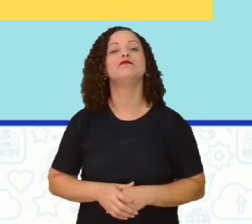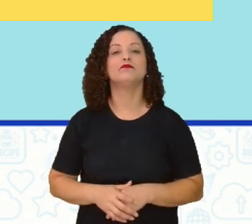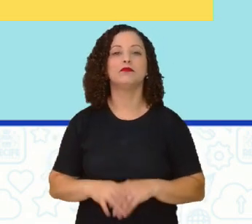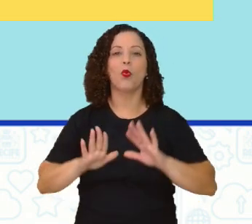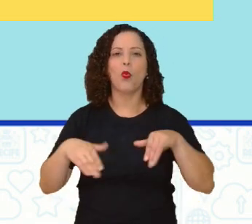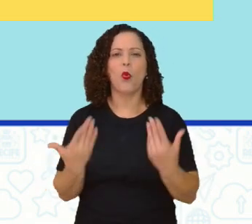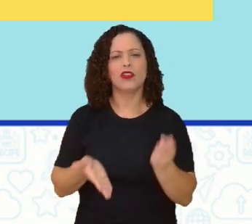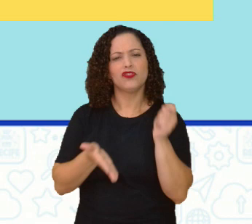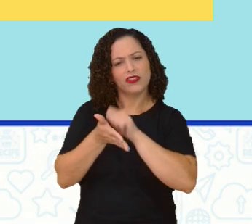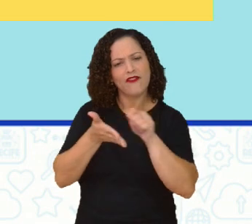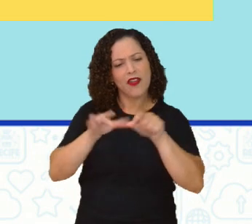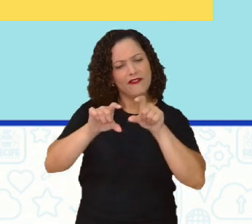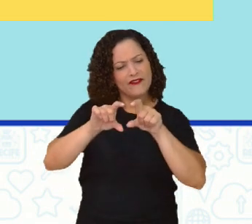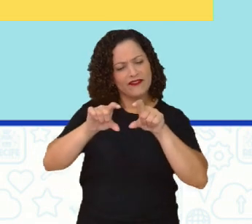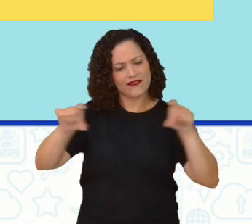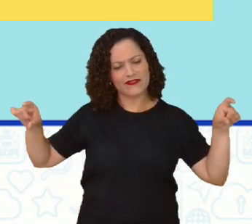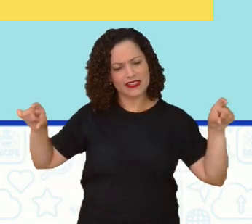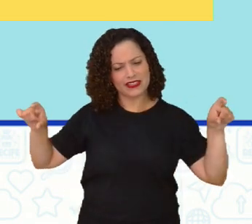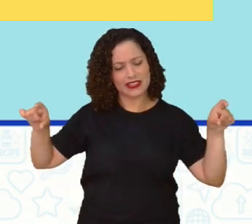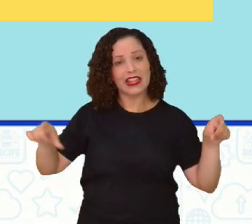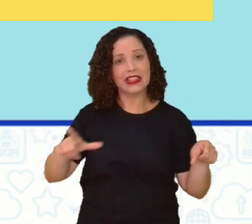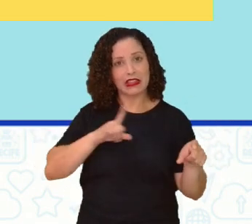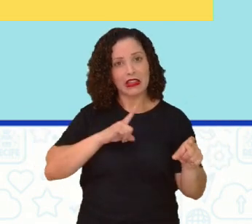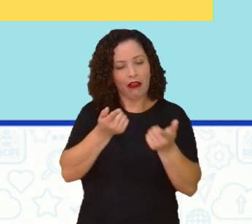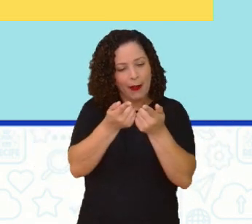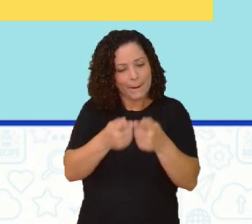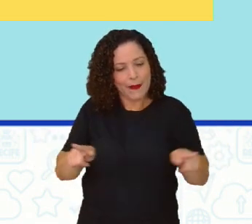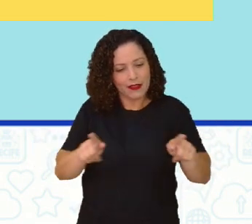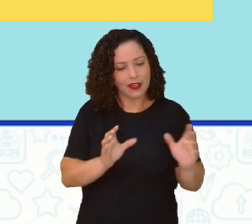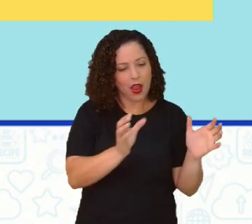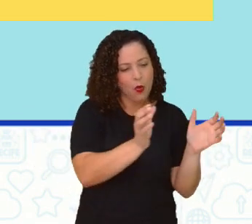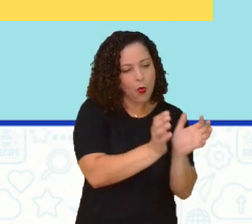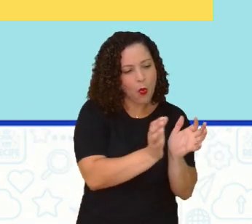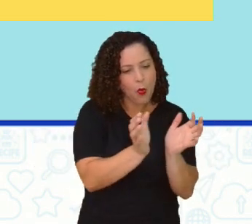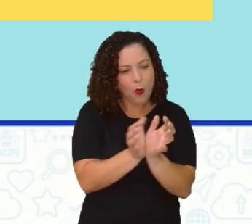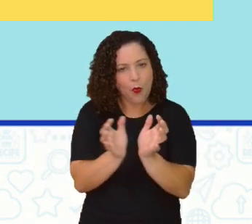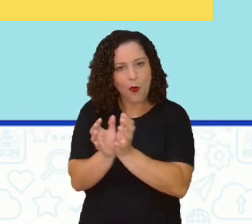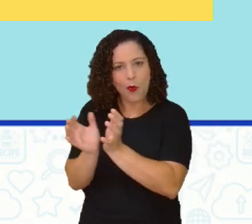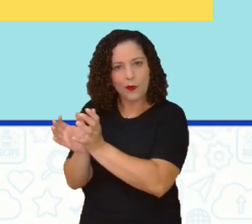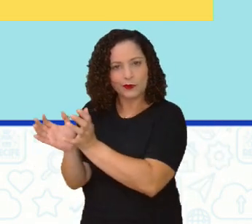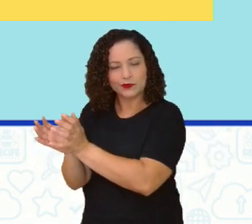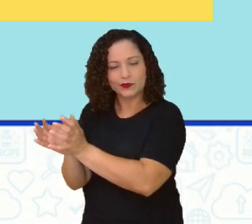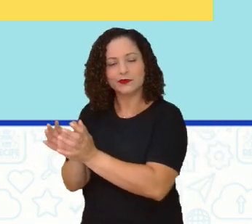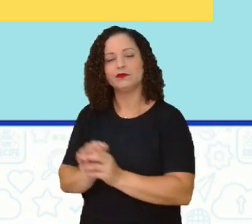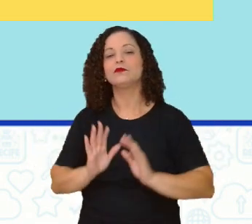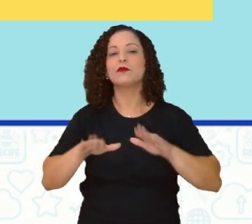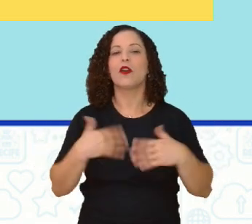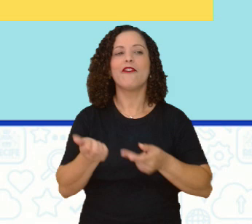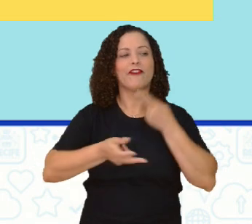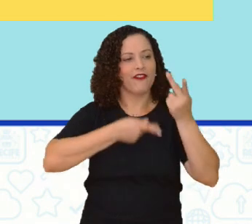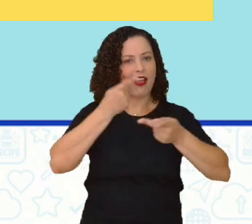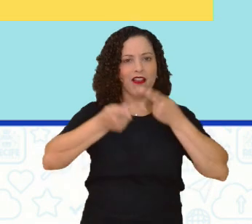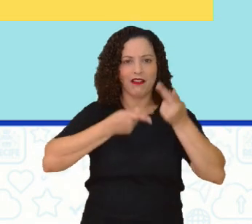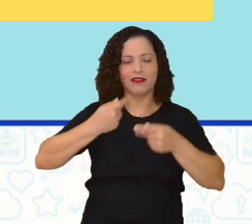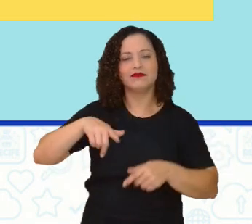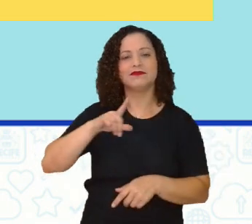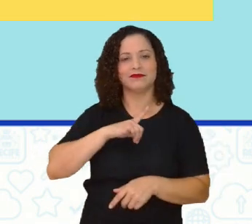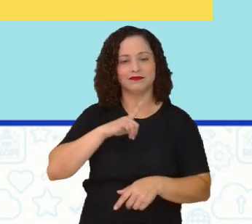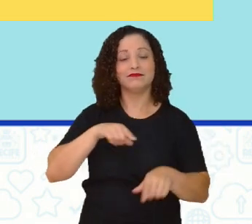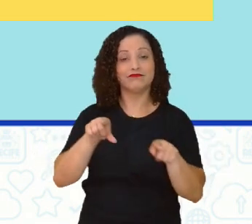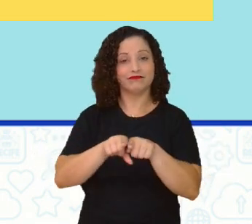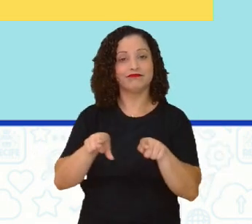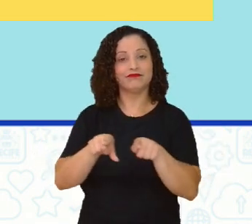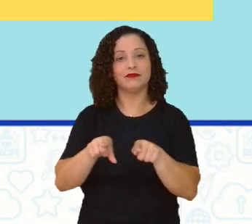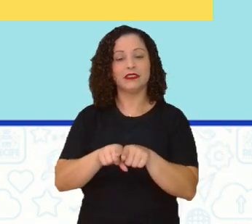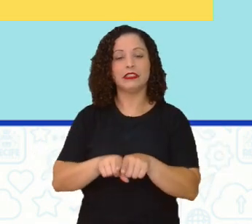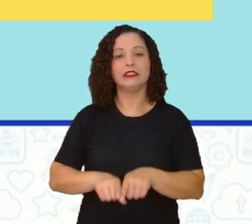essas classes gramaticais. E aí parece que não. Quando falamos também, porque nós temos uma